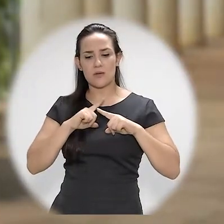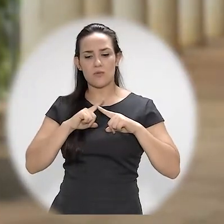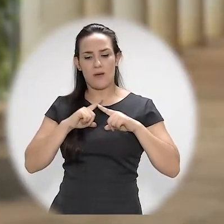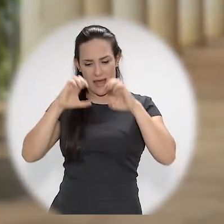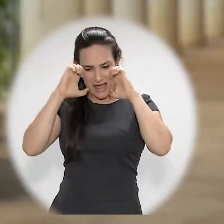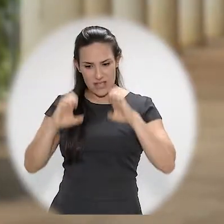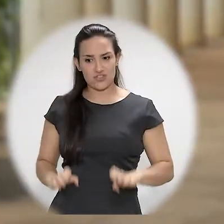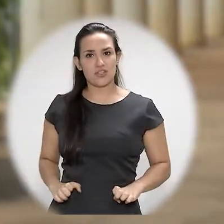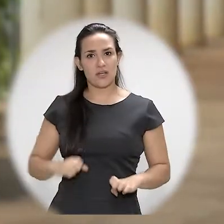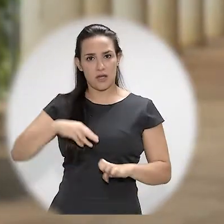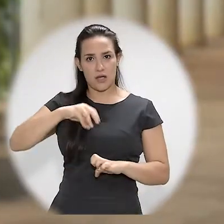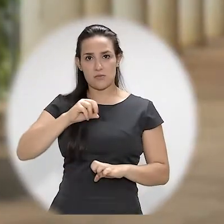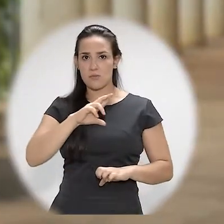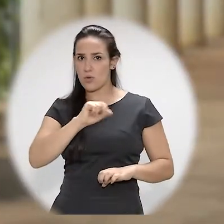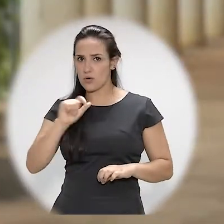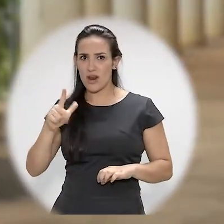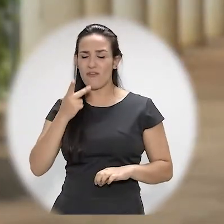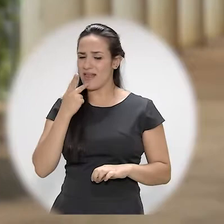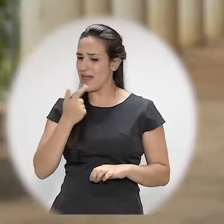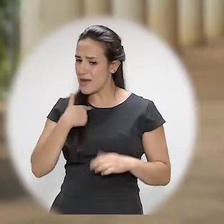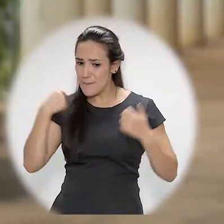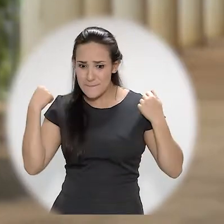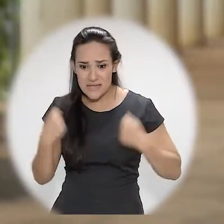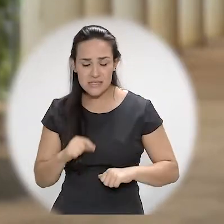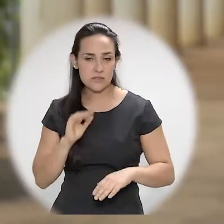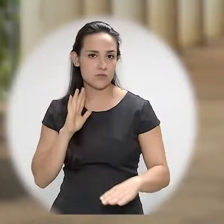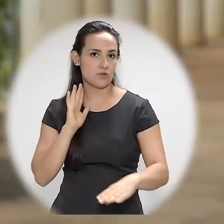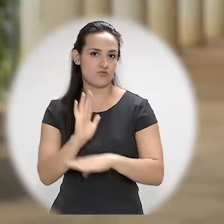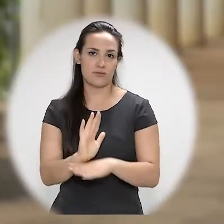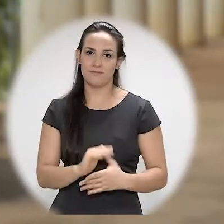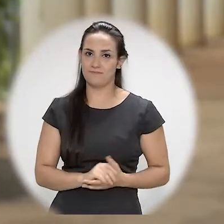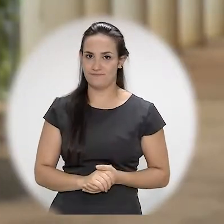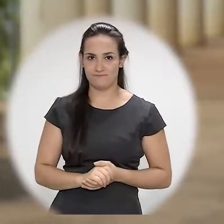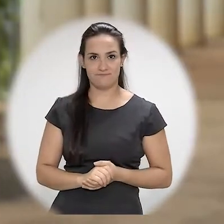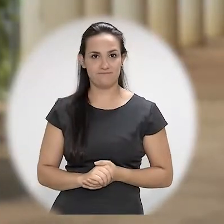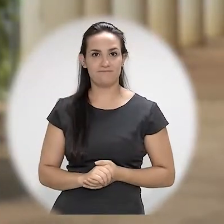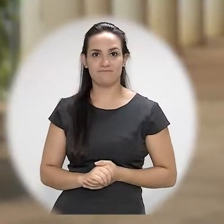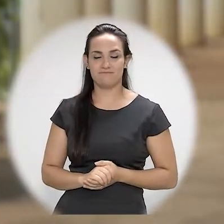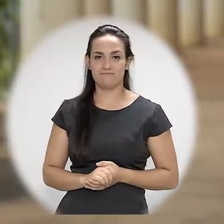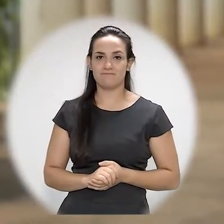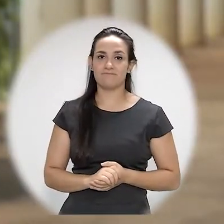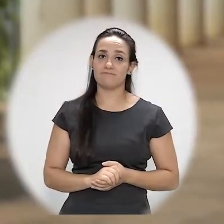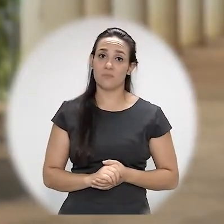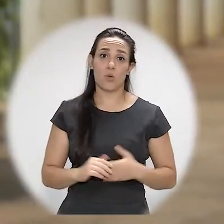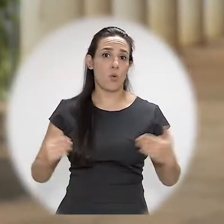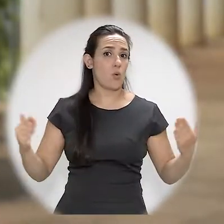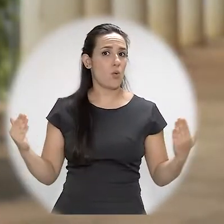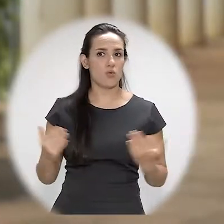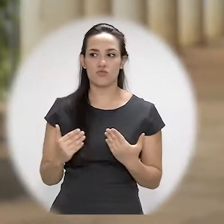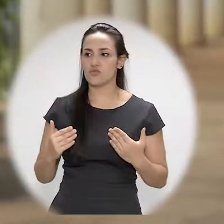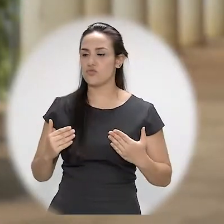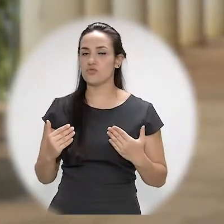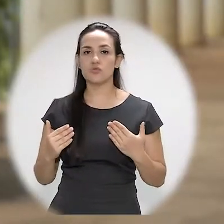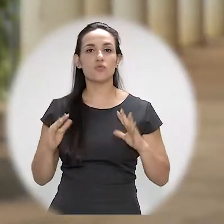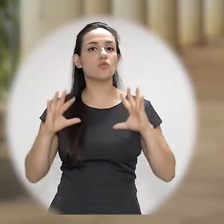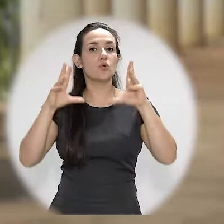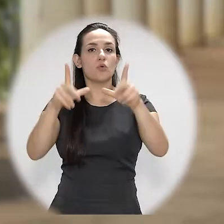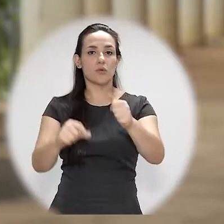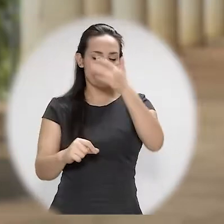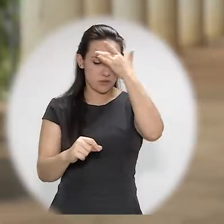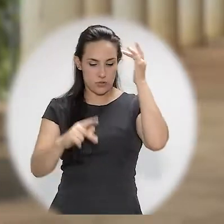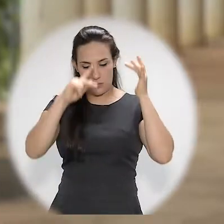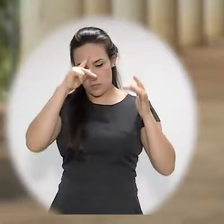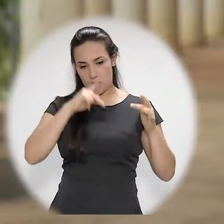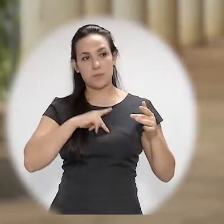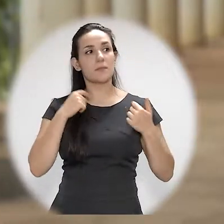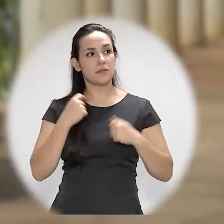Essa postura ética e moral de ter que fazer o cuidado, né? Hoje estamos vivendo essa situação que clama por todos